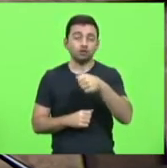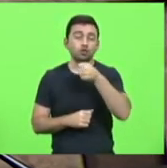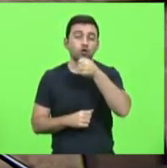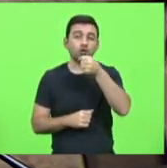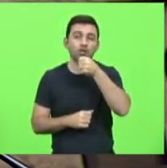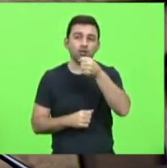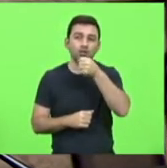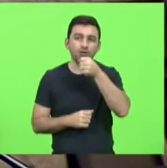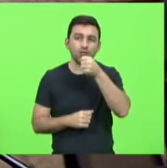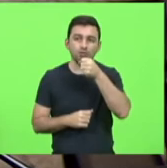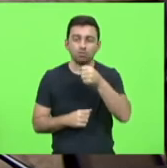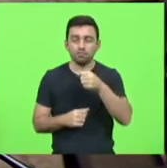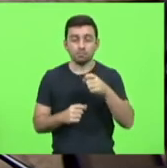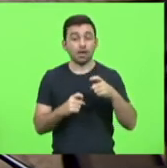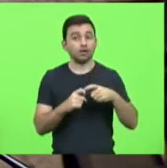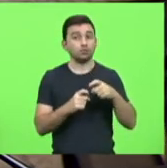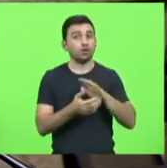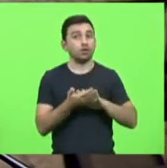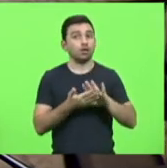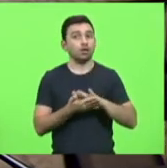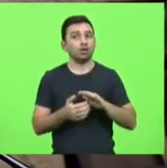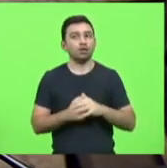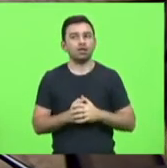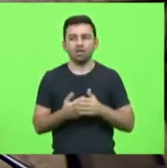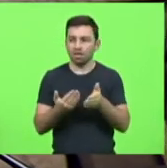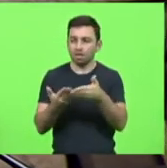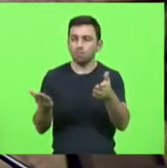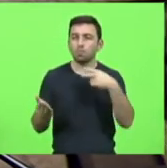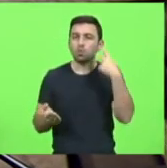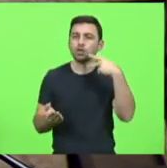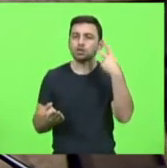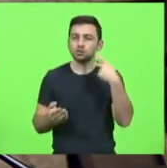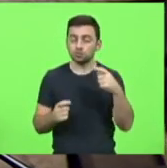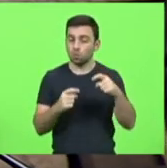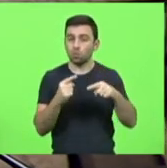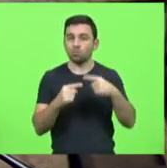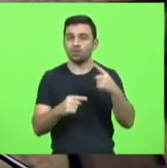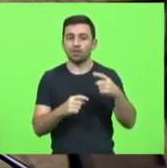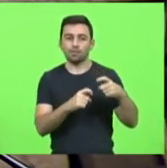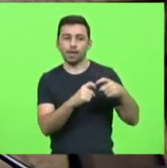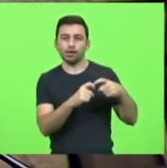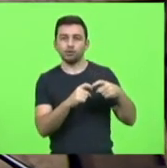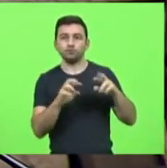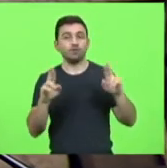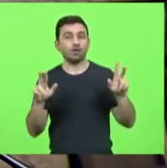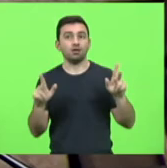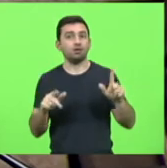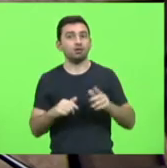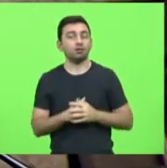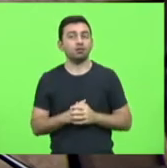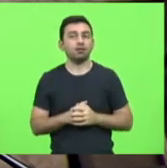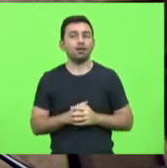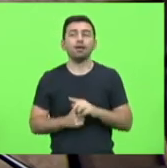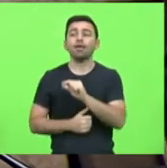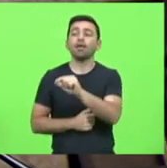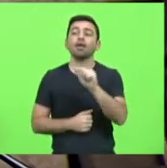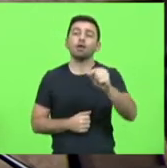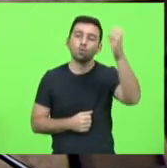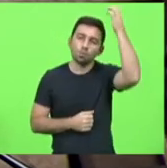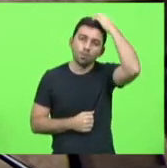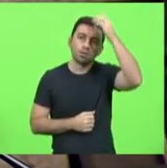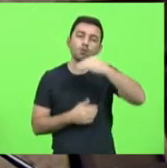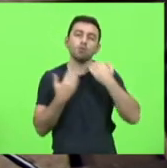não médicos, por exemplo, que são políticos e não médicos? Quem vai ser o culpado por essas